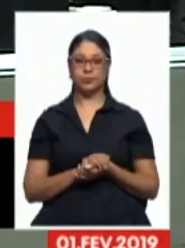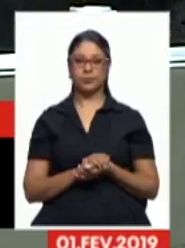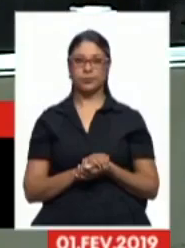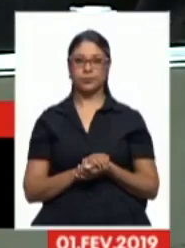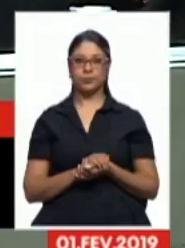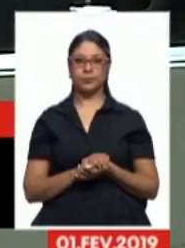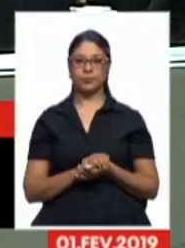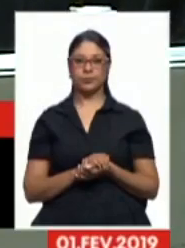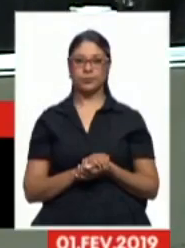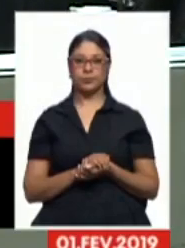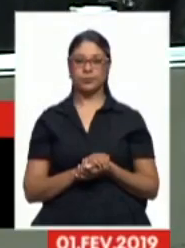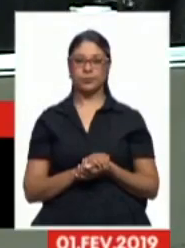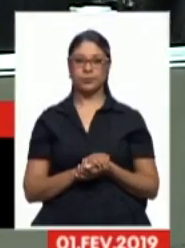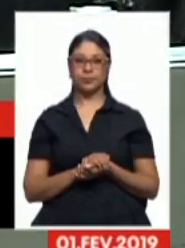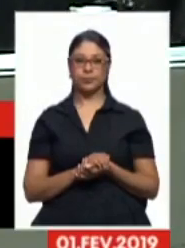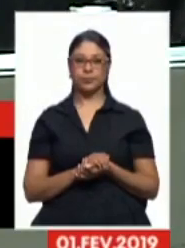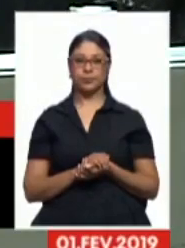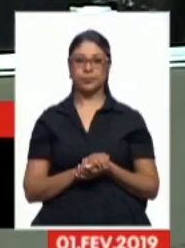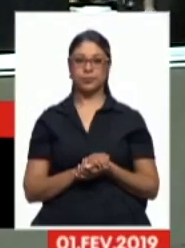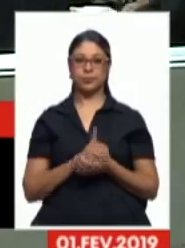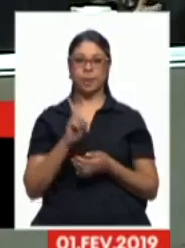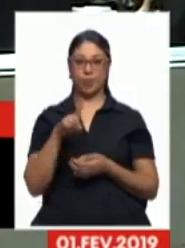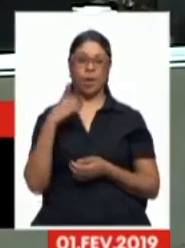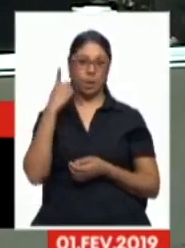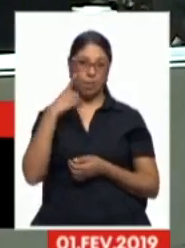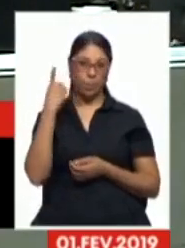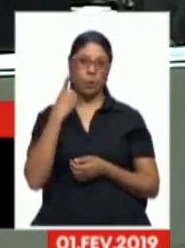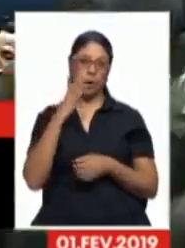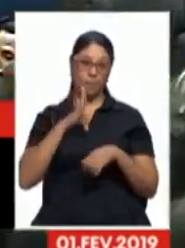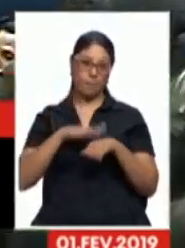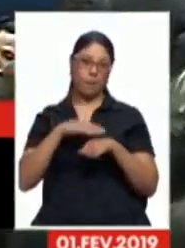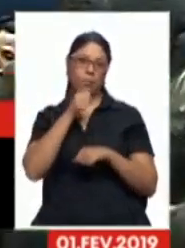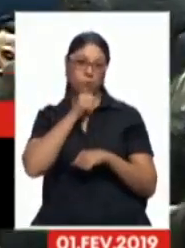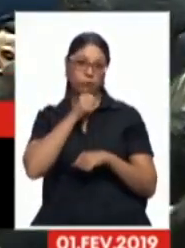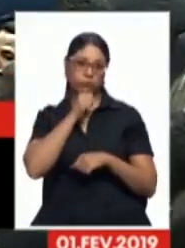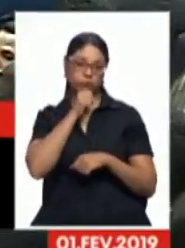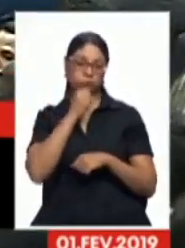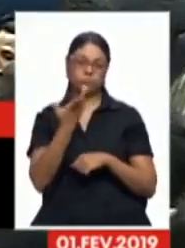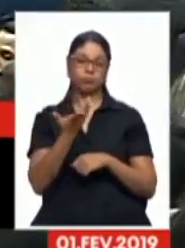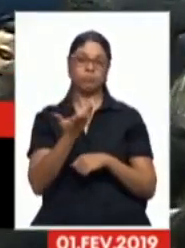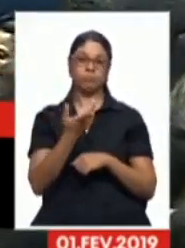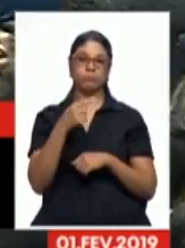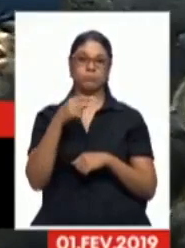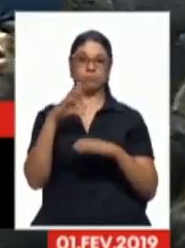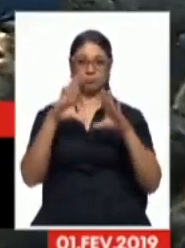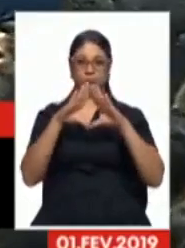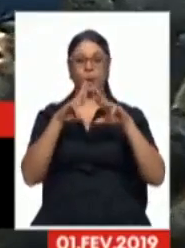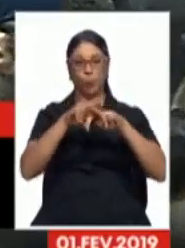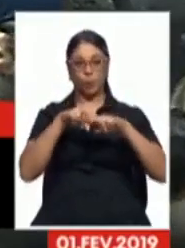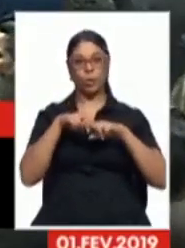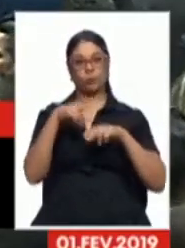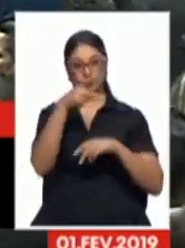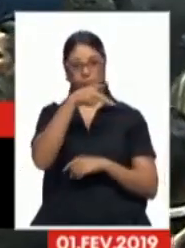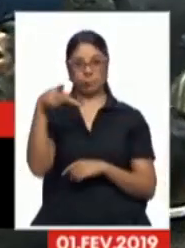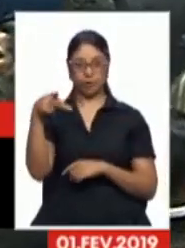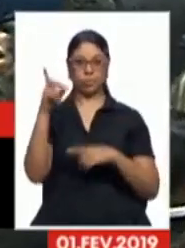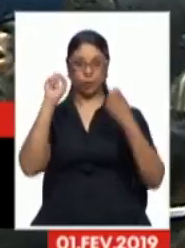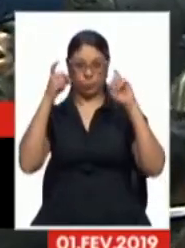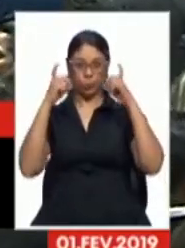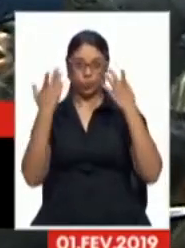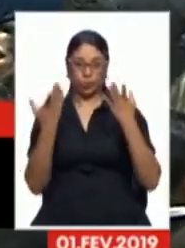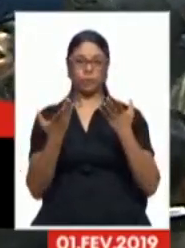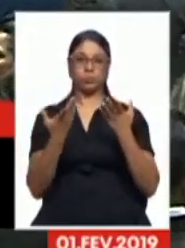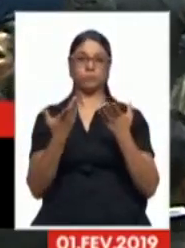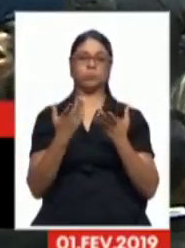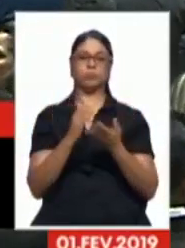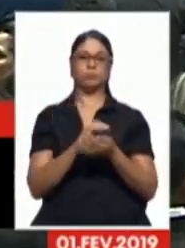Anos. É o deputado mais idoso atualmente na casa e, por isso, preside essa reunião da eleição da mesa,